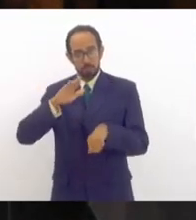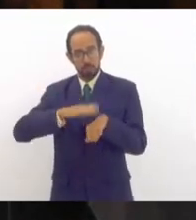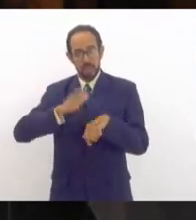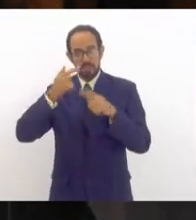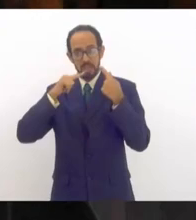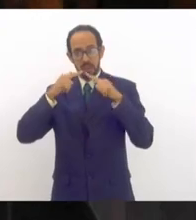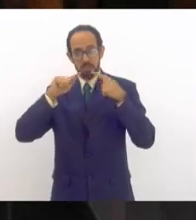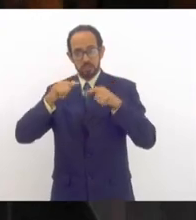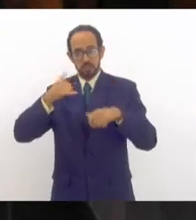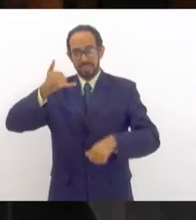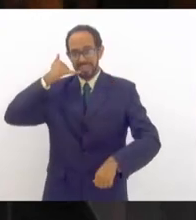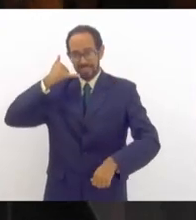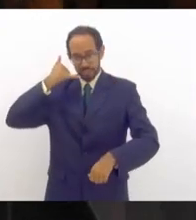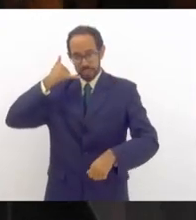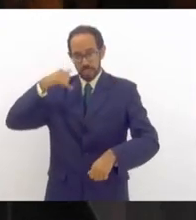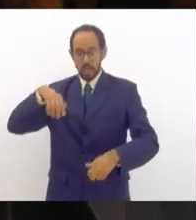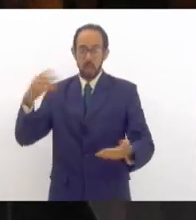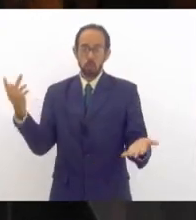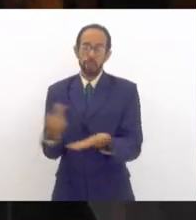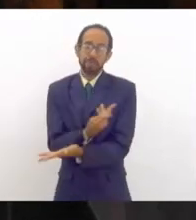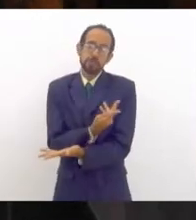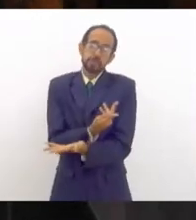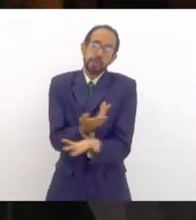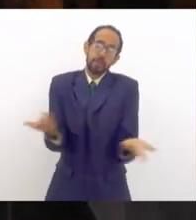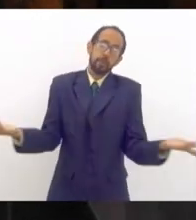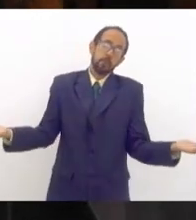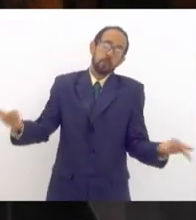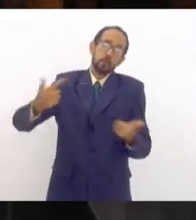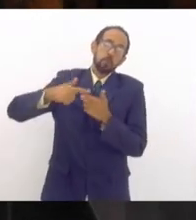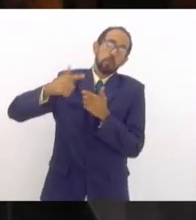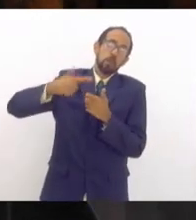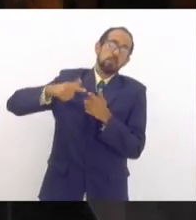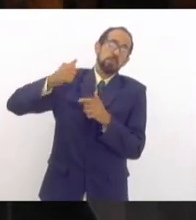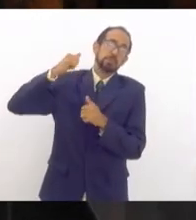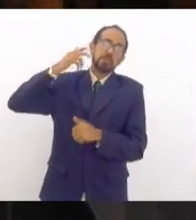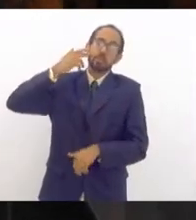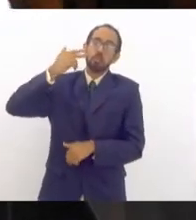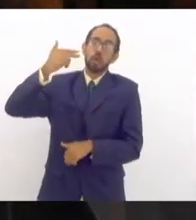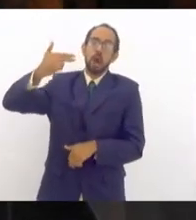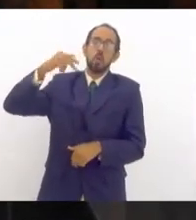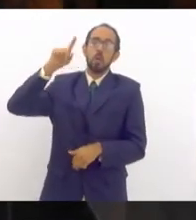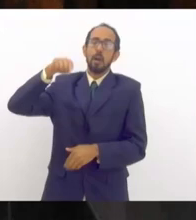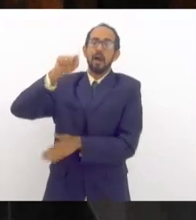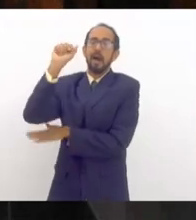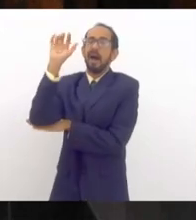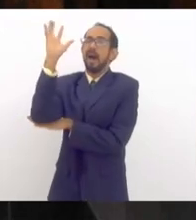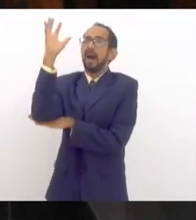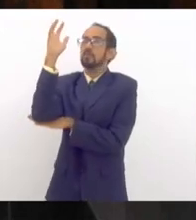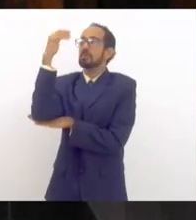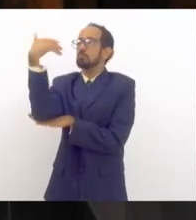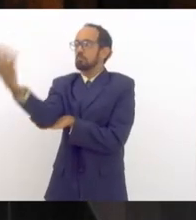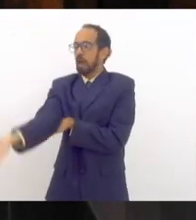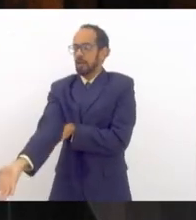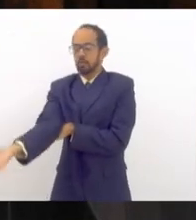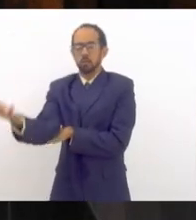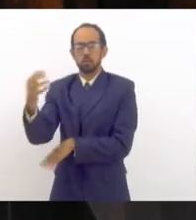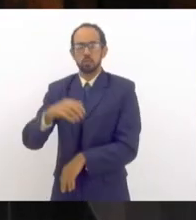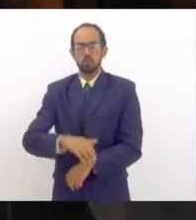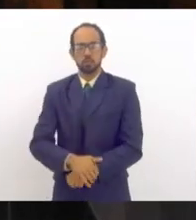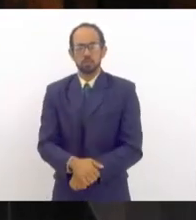vai ligar de falar assim aconteceu um fenômeno da natureza é árvore caindo em cima de rede elétrica